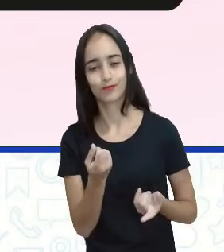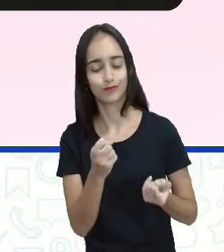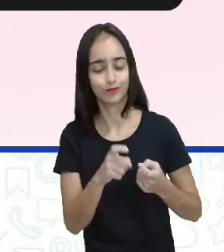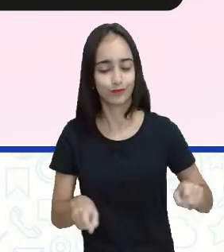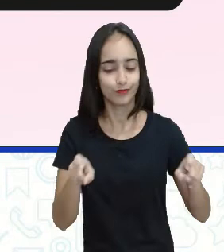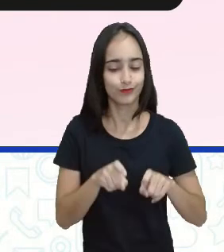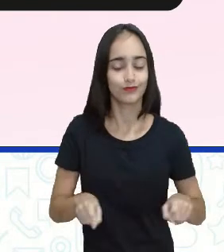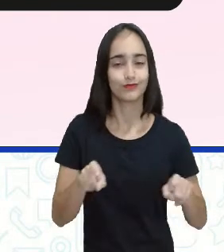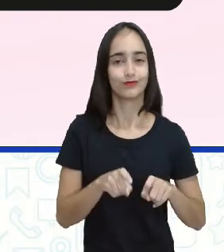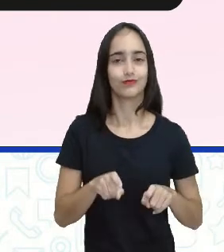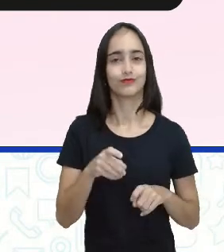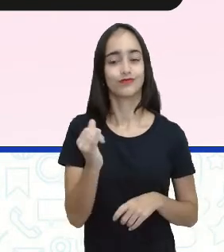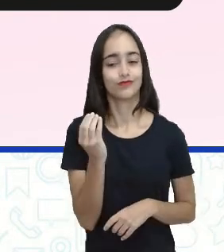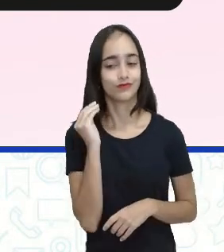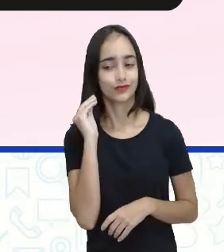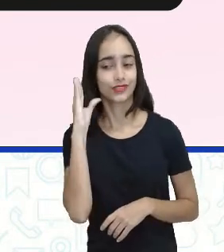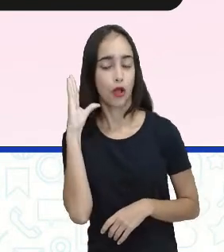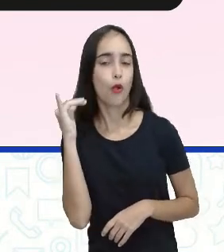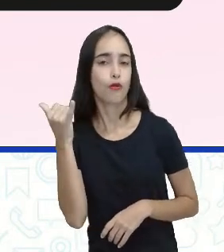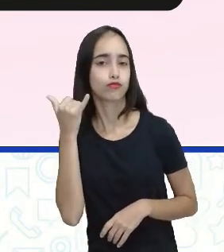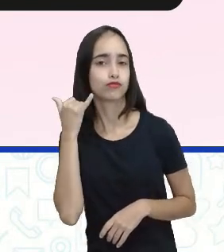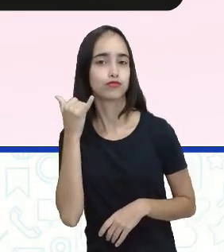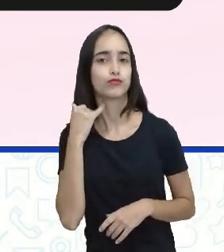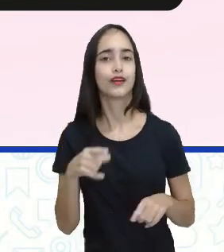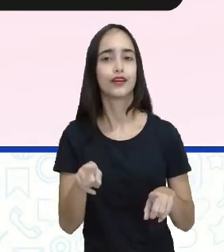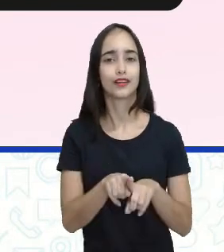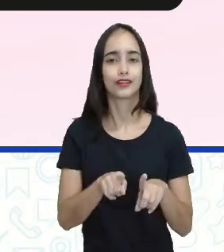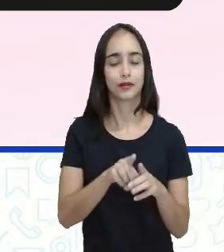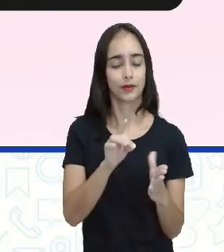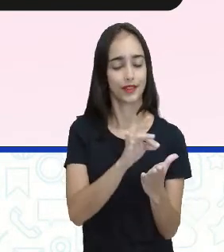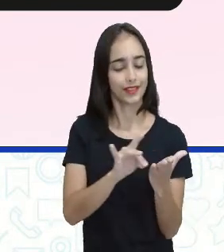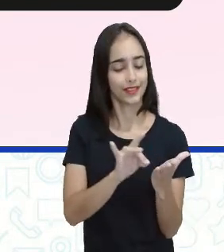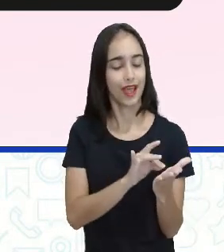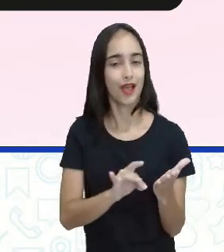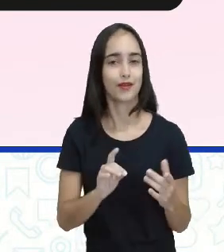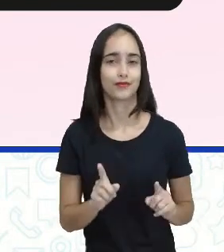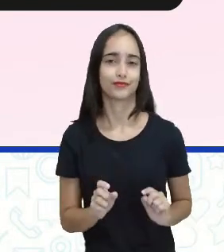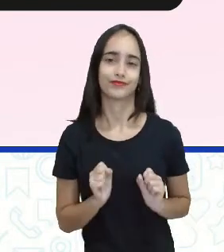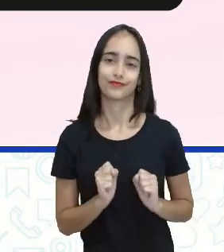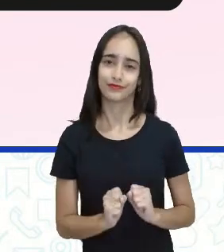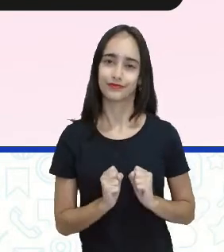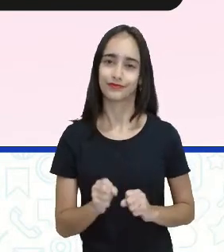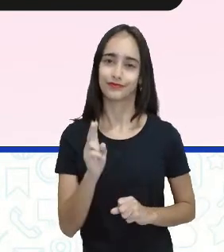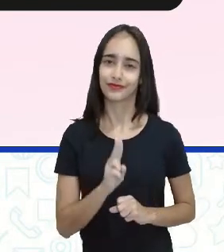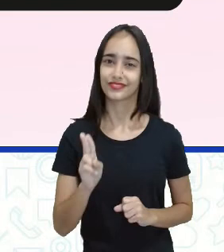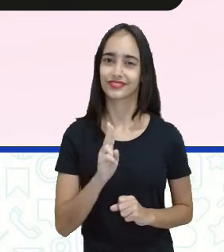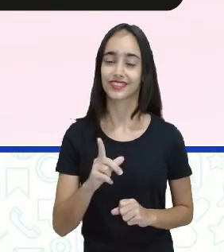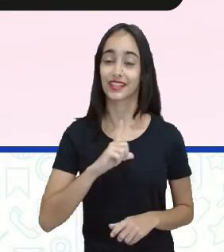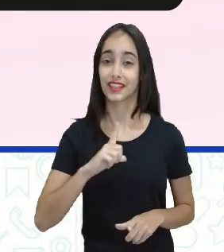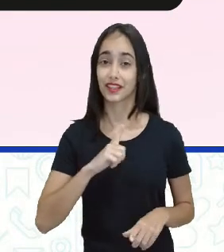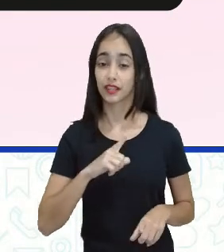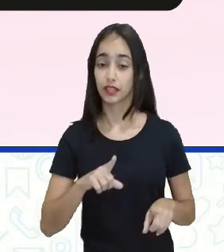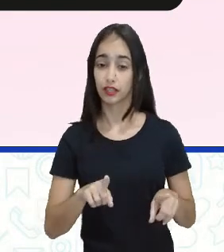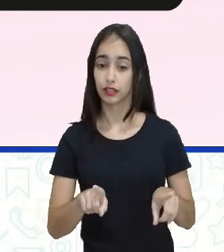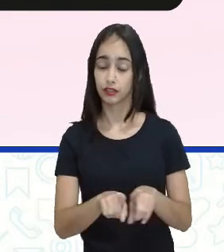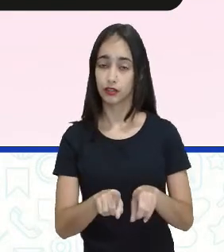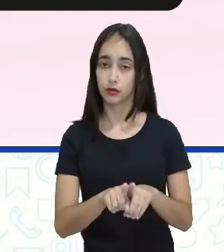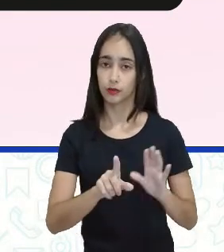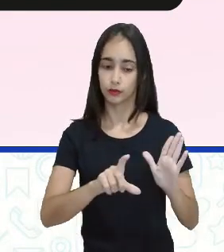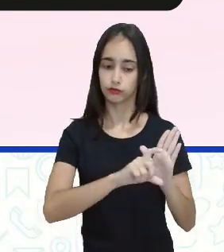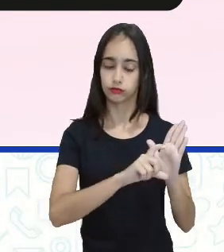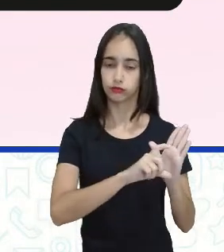do celular, do tablet. A produção vai colocar os dois QR Codes para